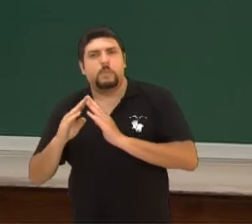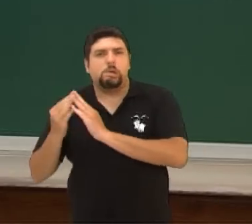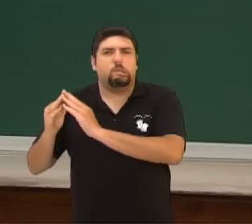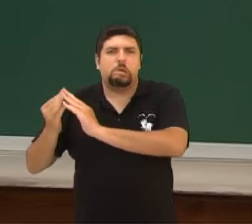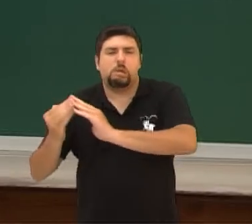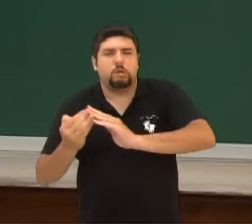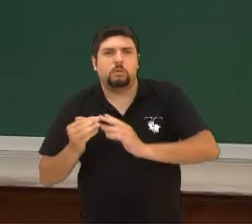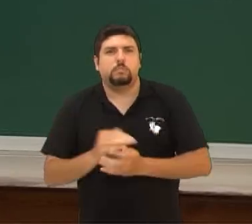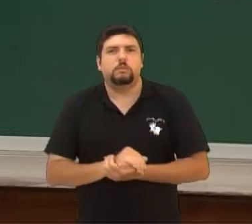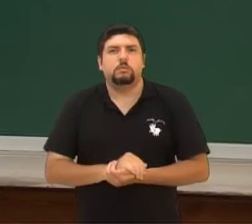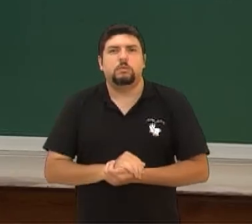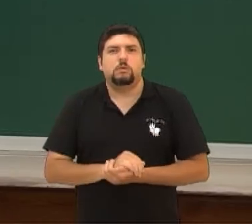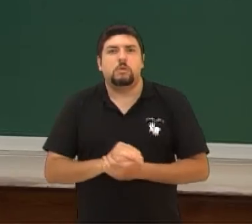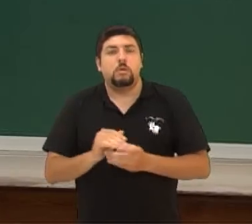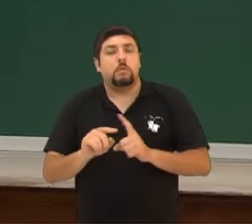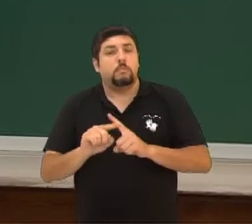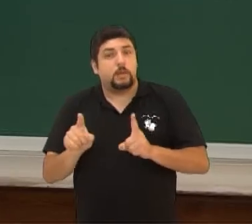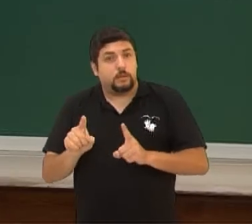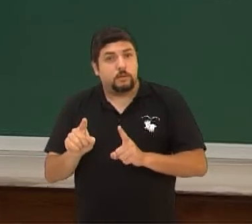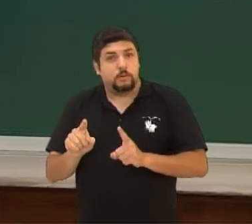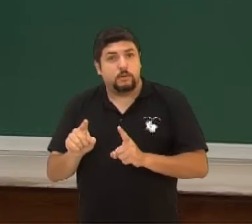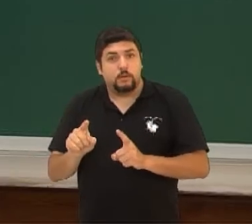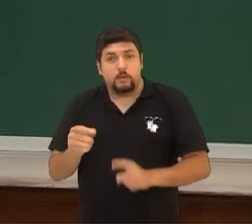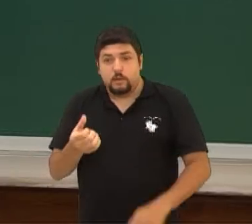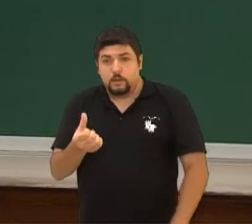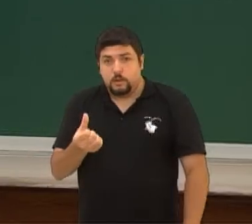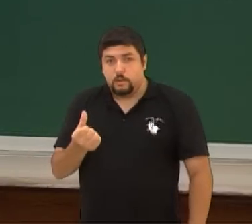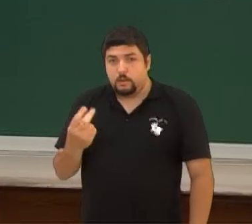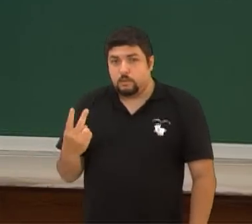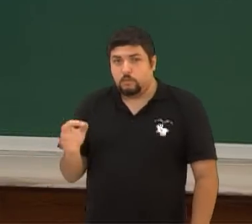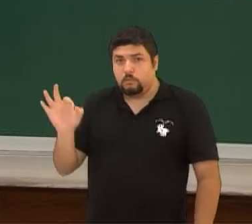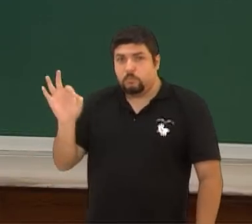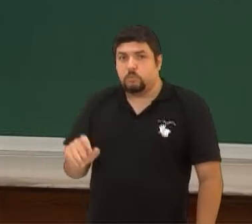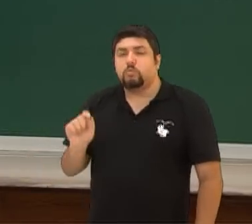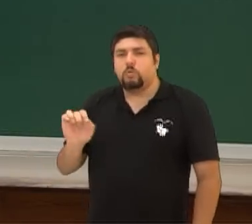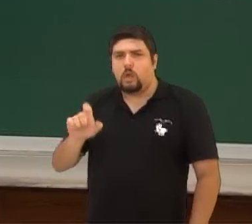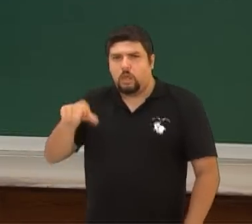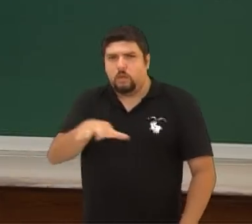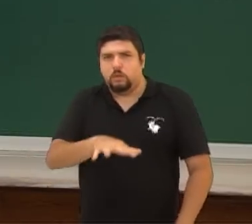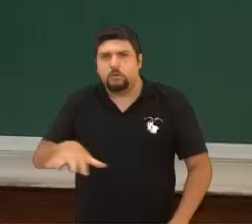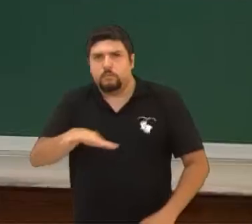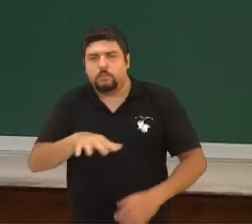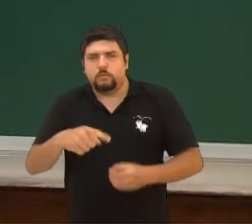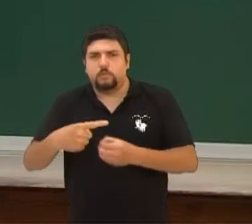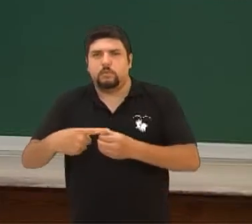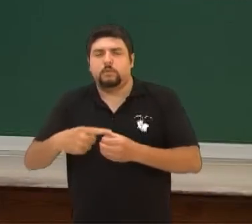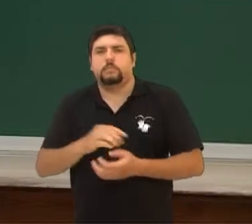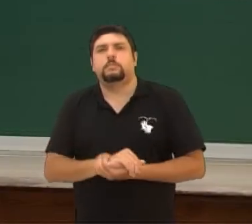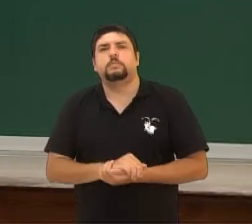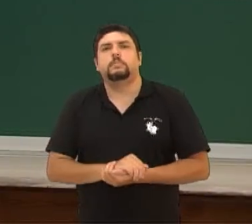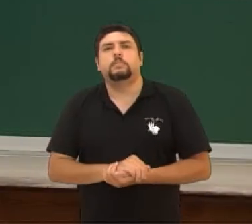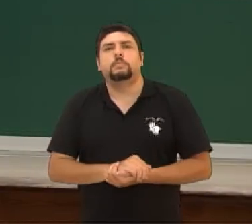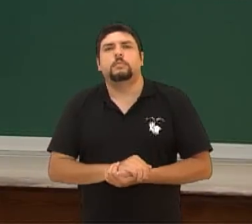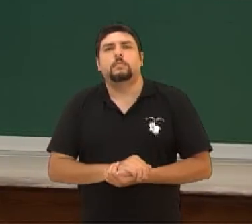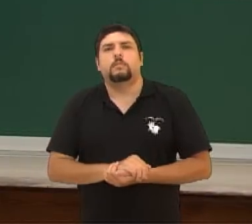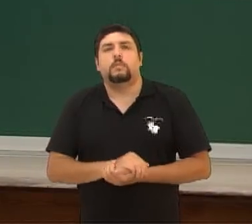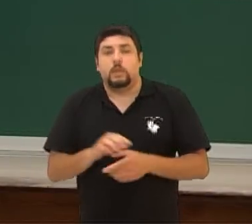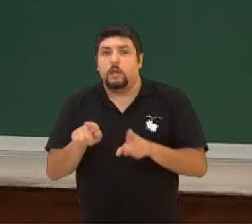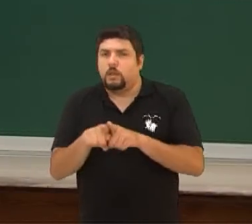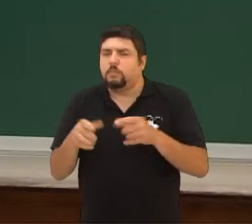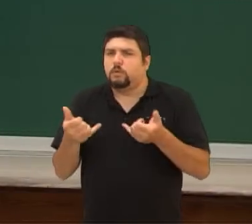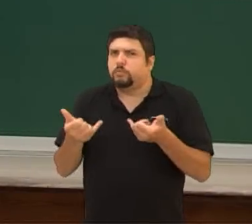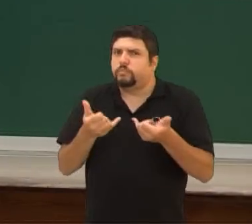Mas 62% desses habitantes estão nas áreas urbanas. A informação que nos diz respeito também,